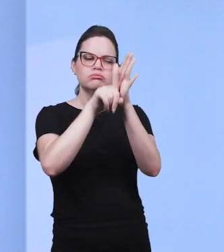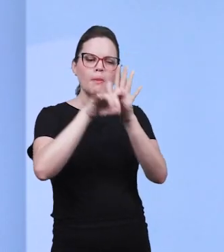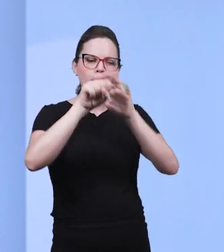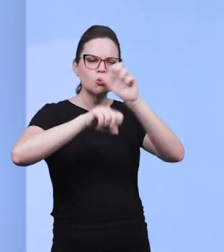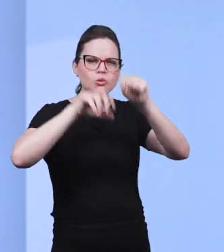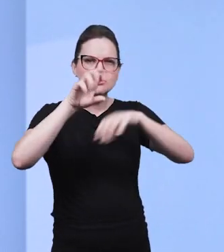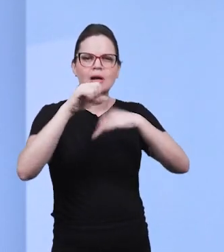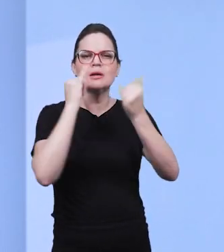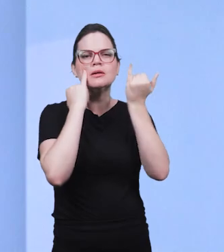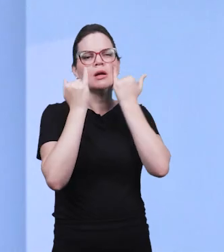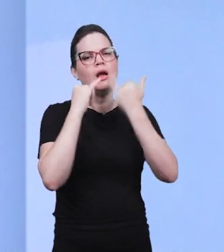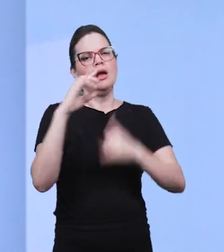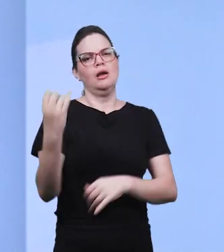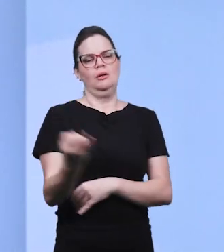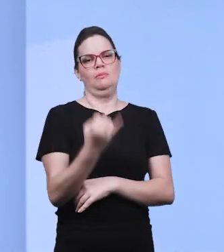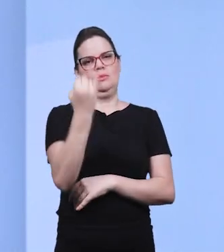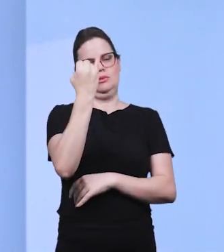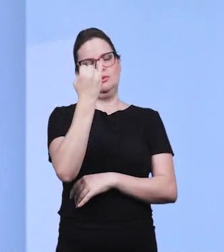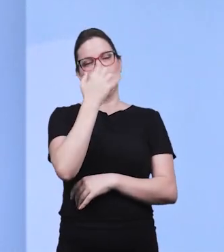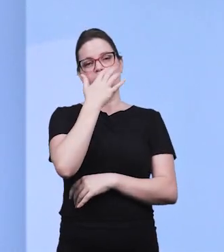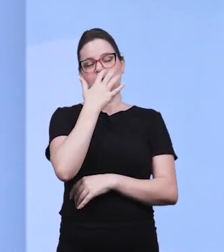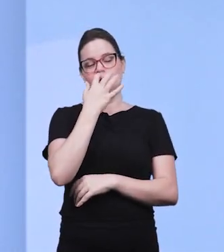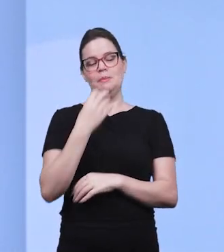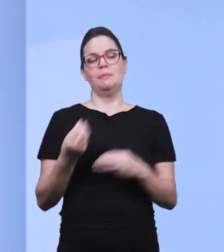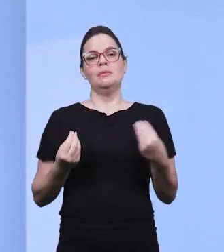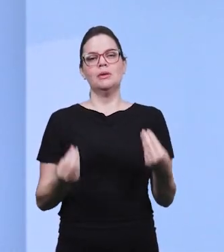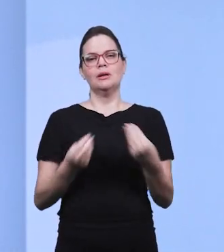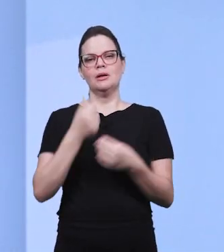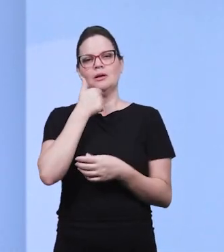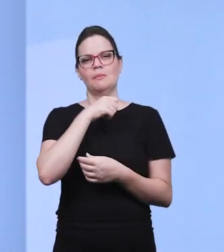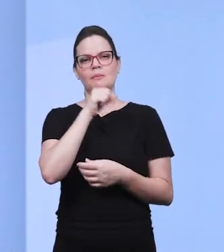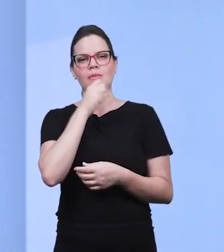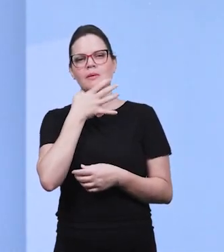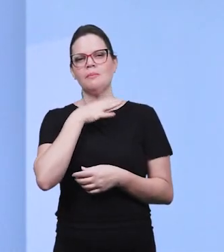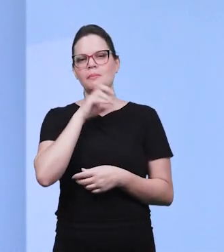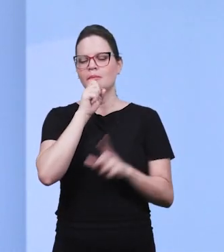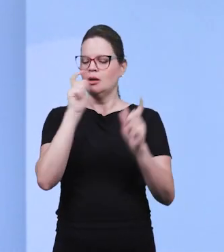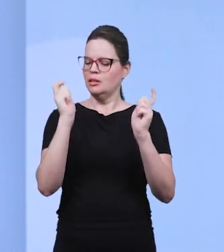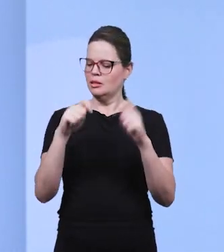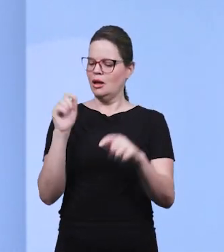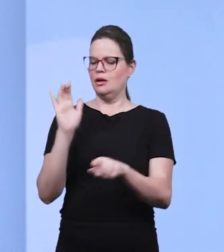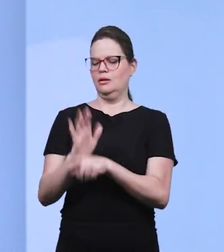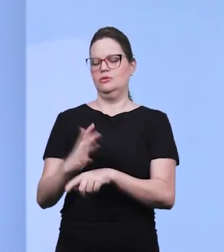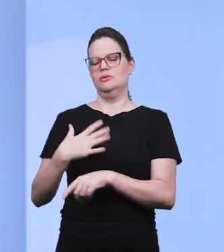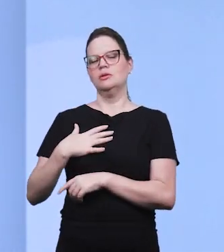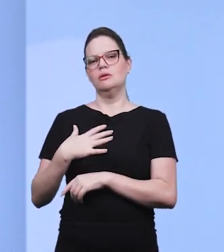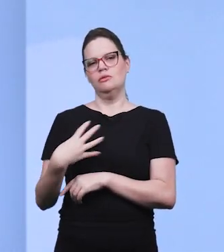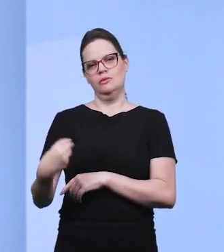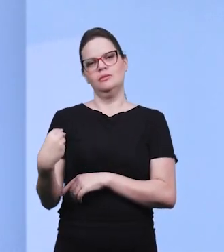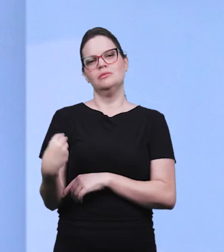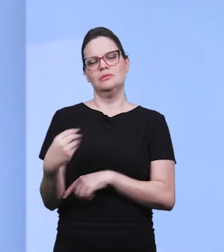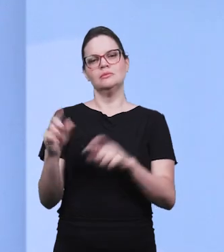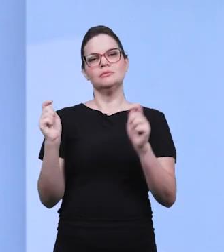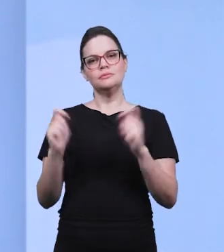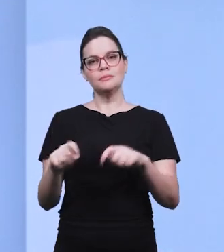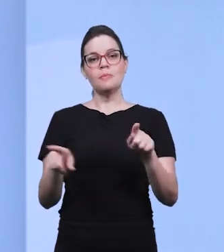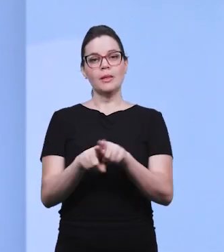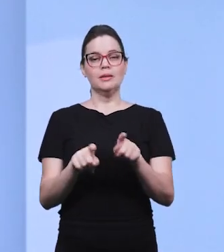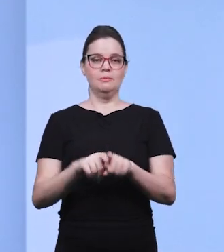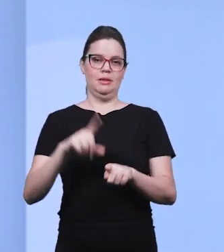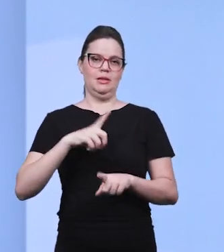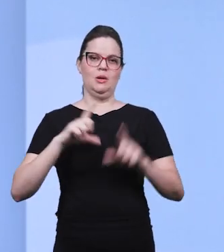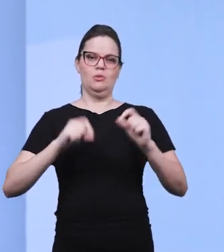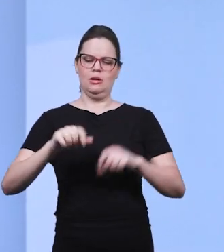e é essencial para que os pais possam ajudar os filhos, né? E proporcionar a eles um ambiente